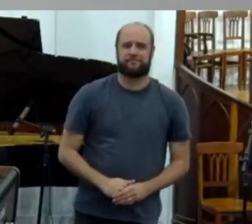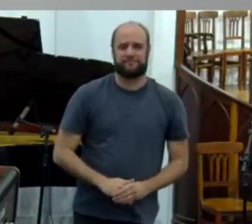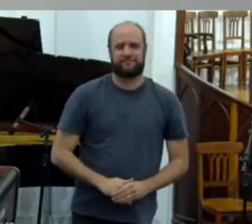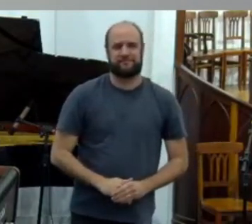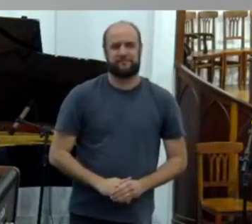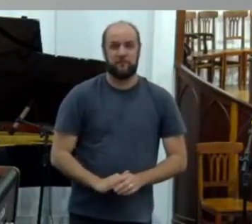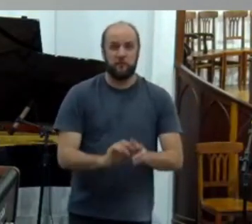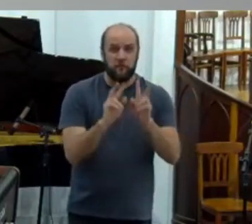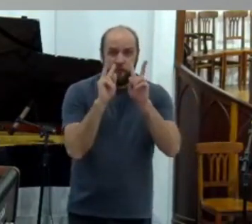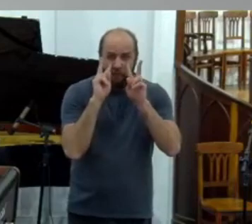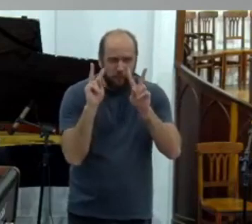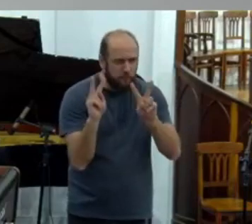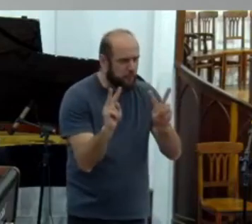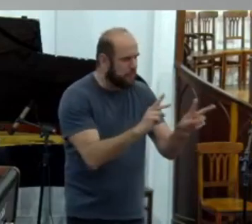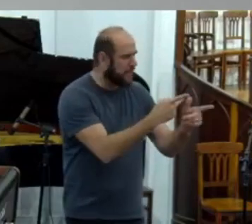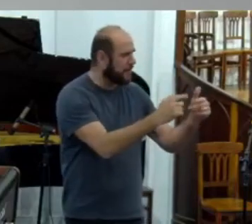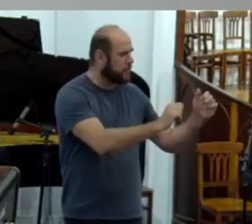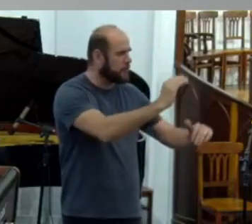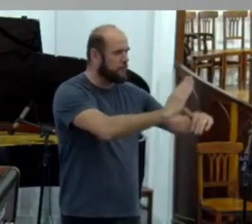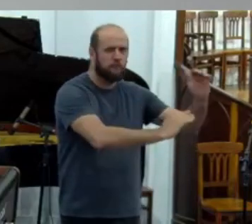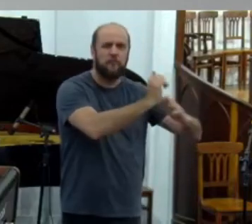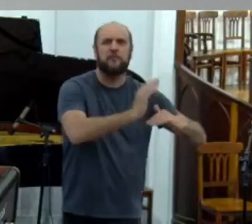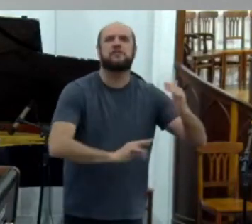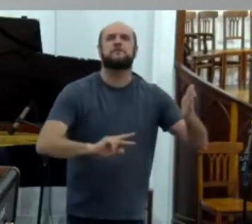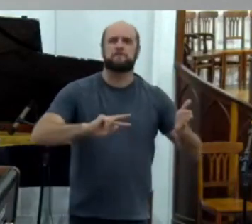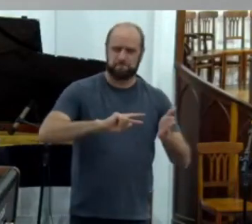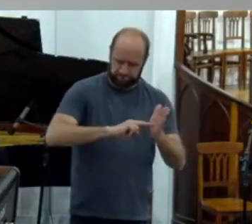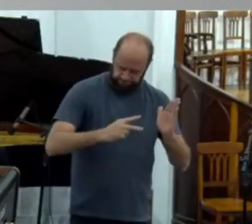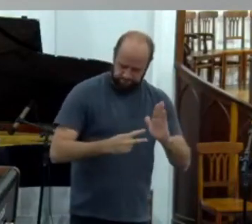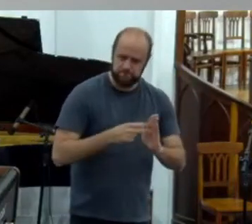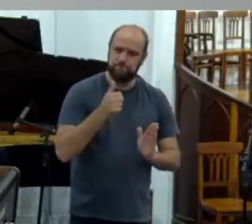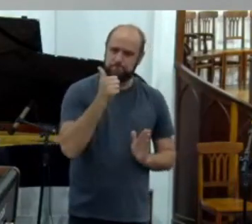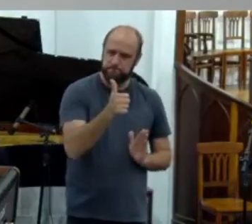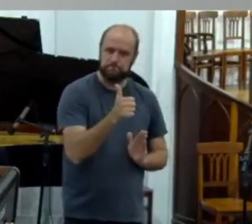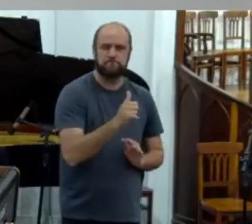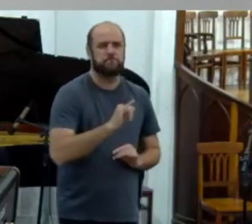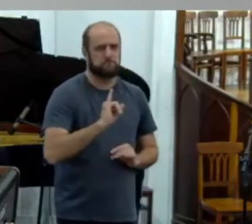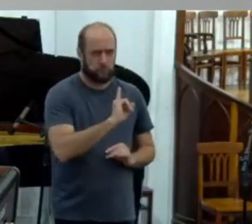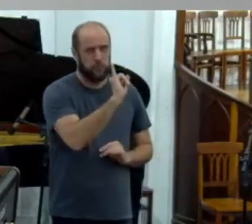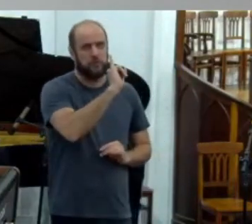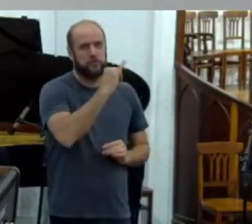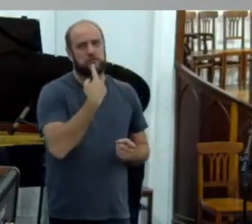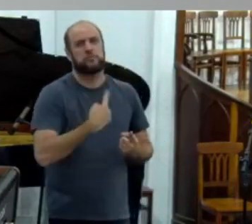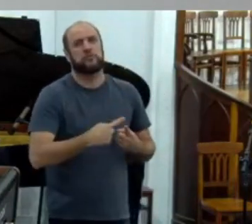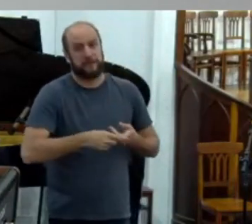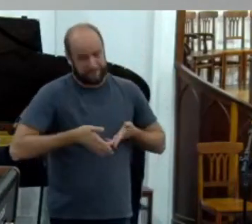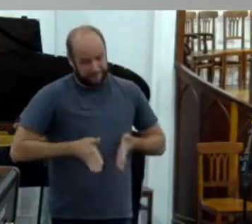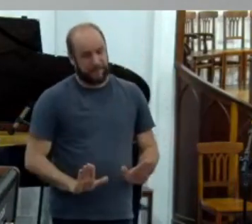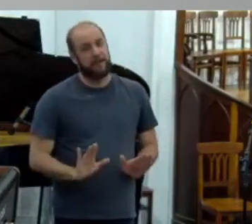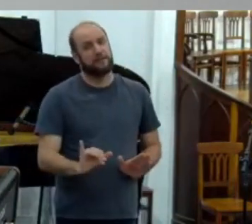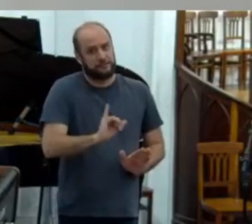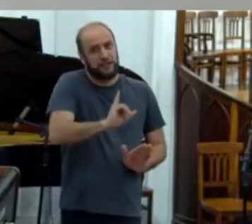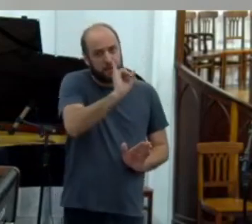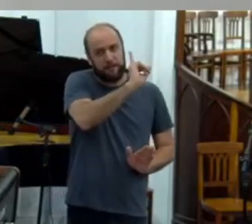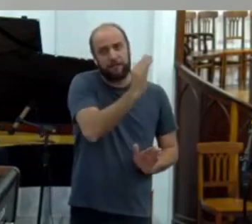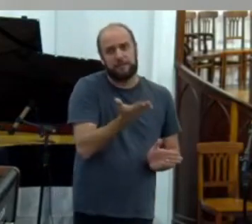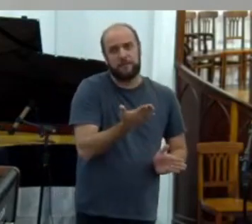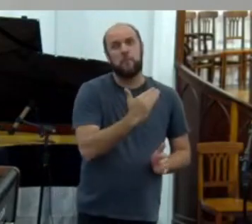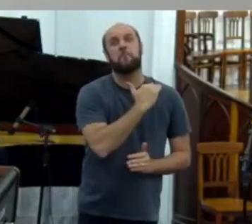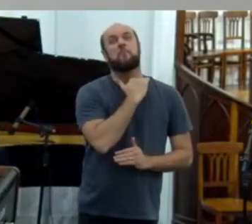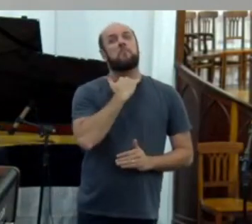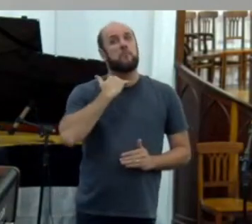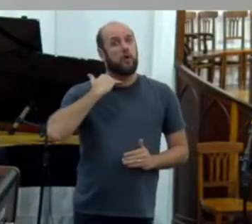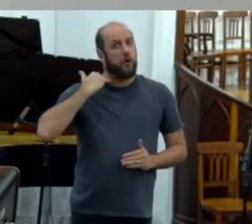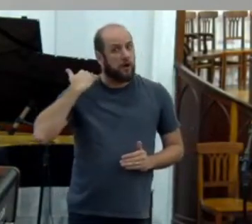A olhar para as nossas ações como significativas. Afinal, nascer é algo muito significativo. Morrer